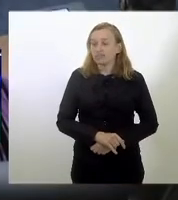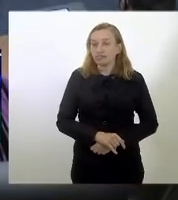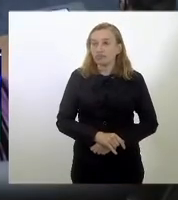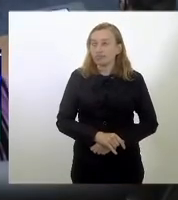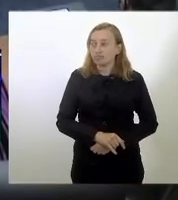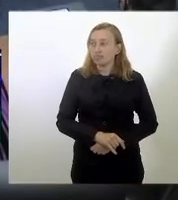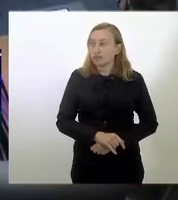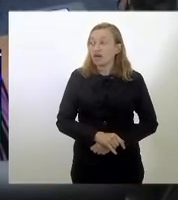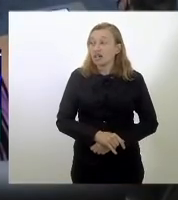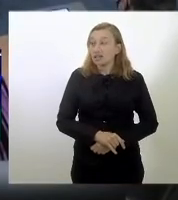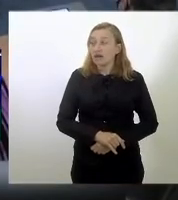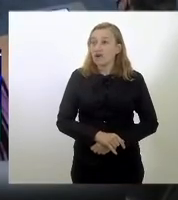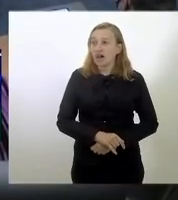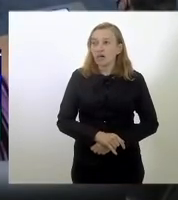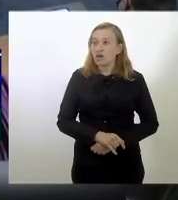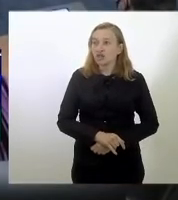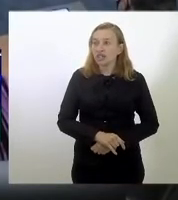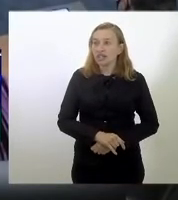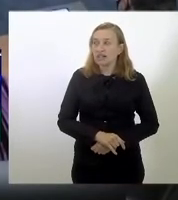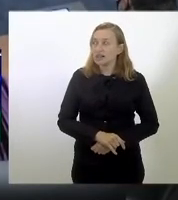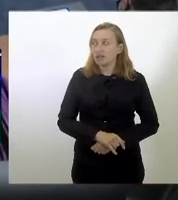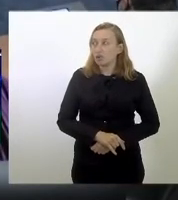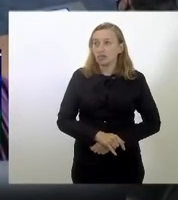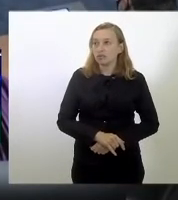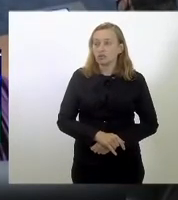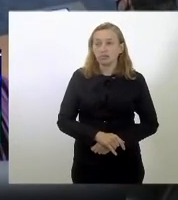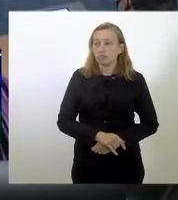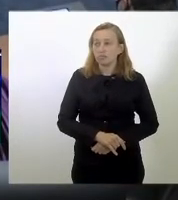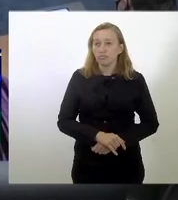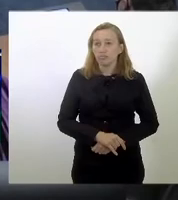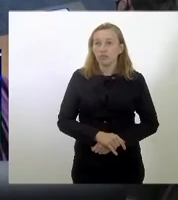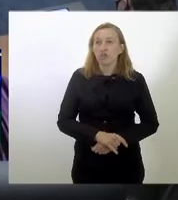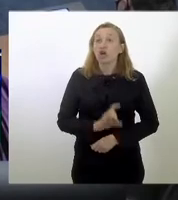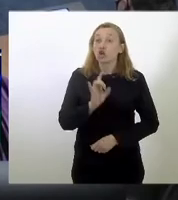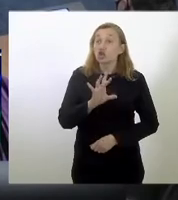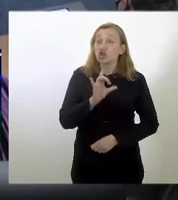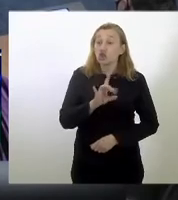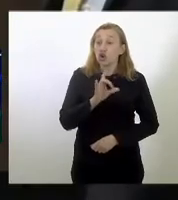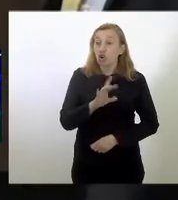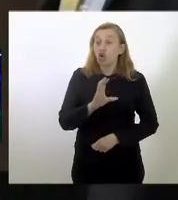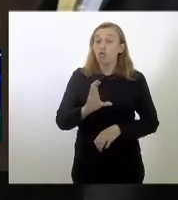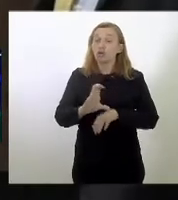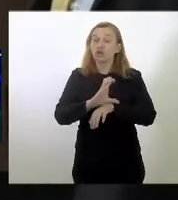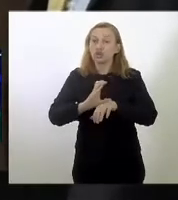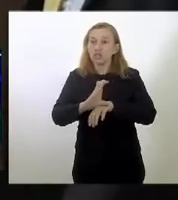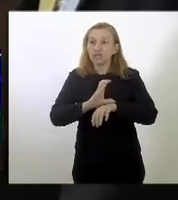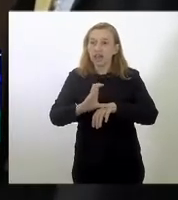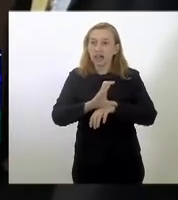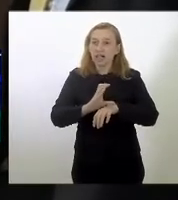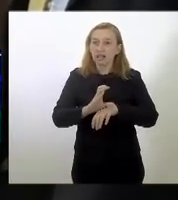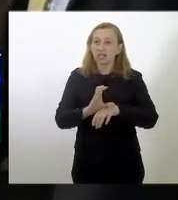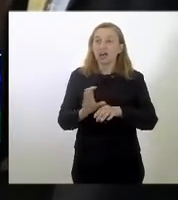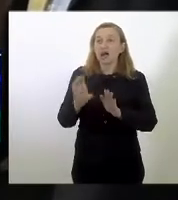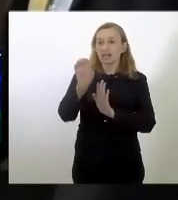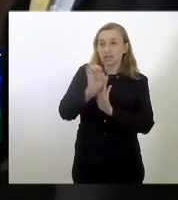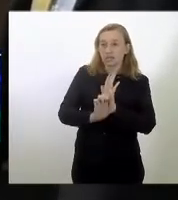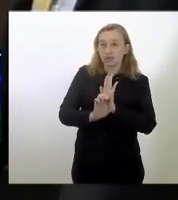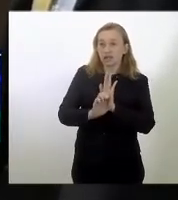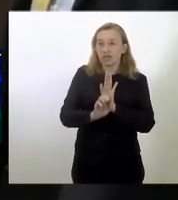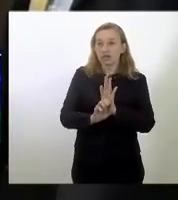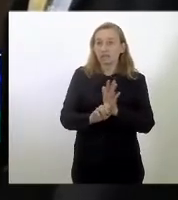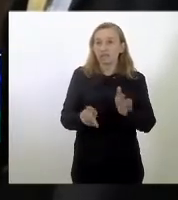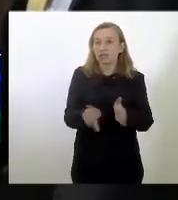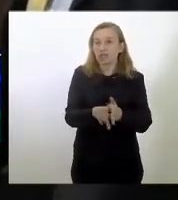lhe pedir, presidente, para chamar os trabalhos à ordem, refazer o parecer, que ele é só pela constitucionalidade, porque as emendas foram de plenário.